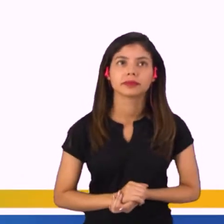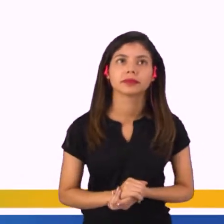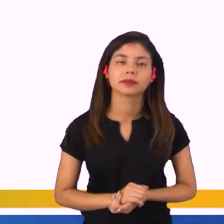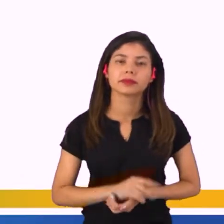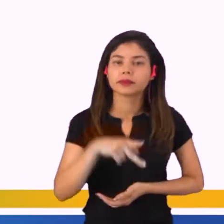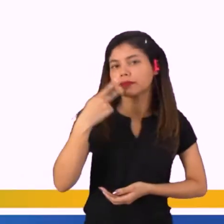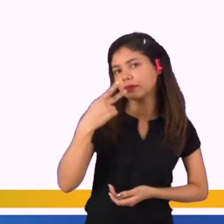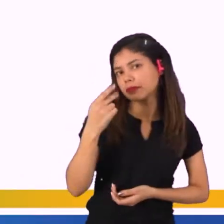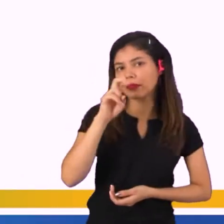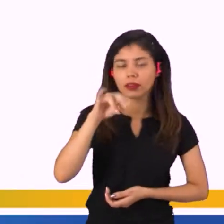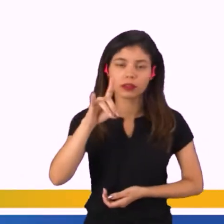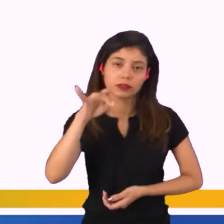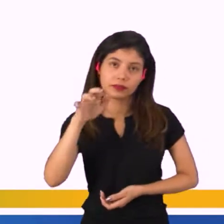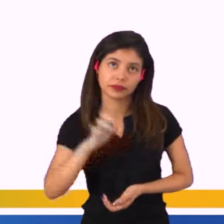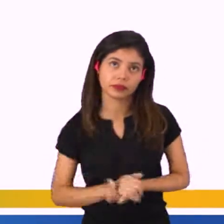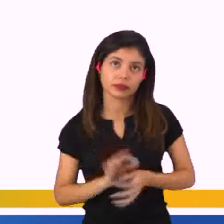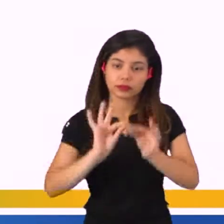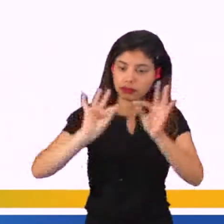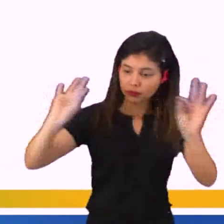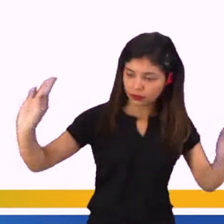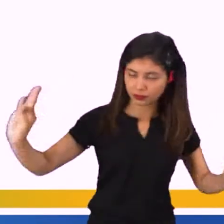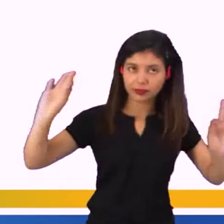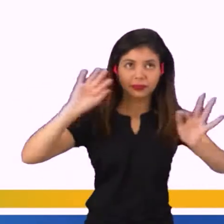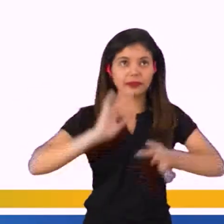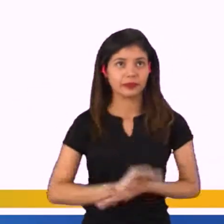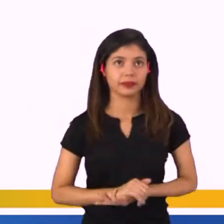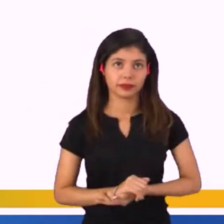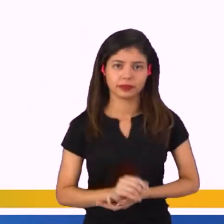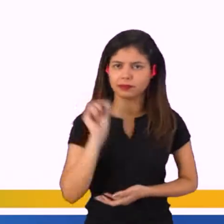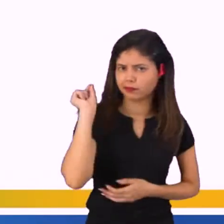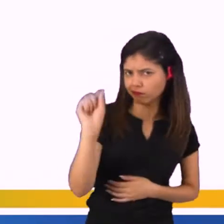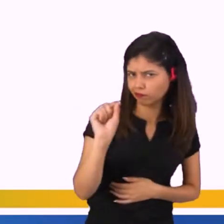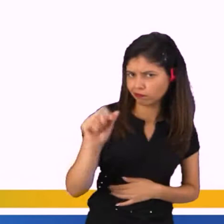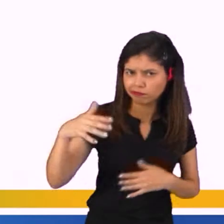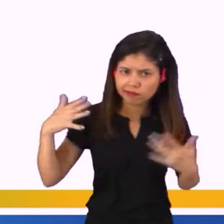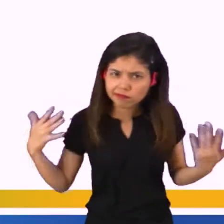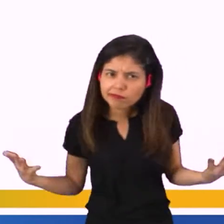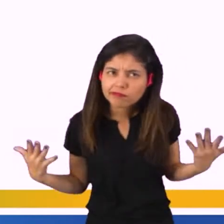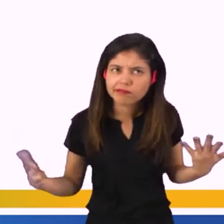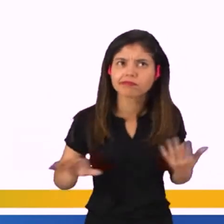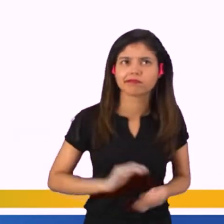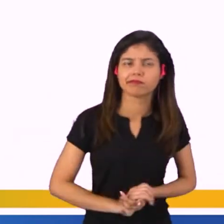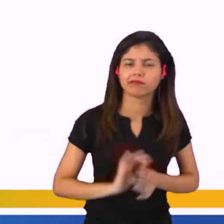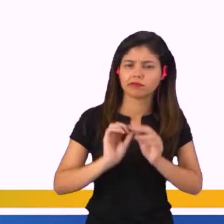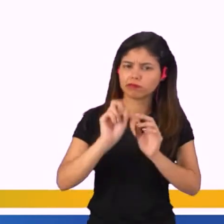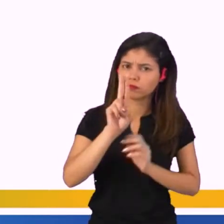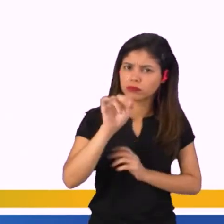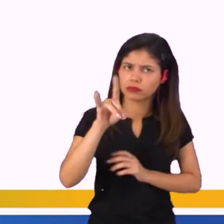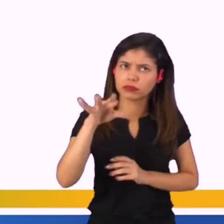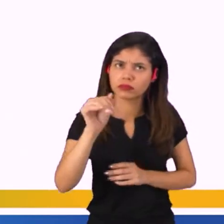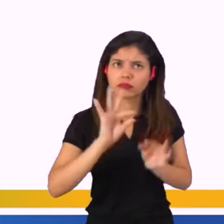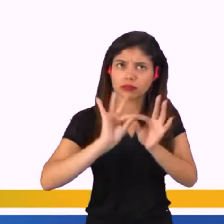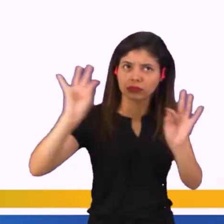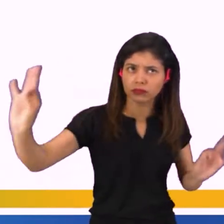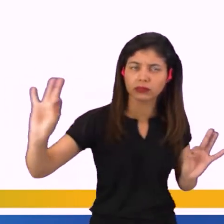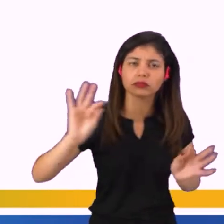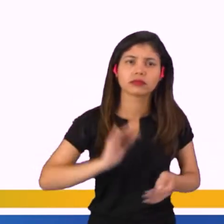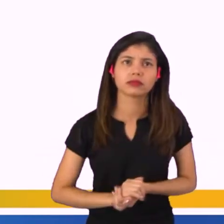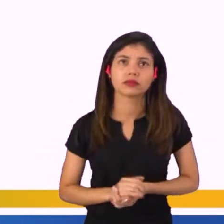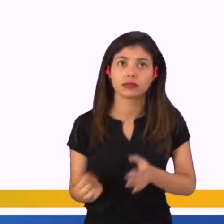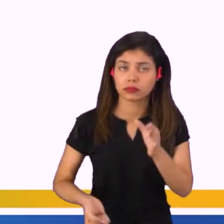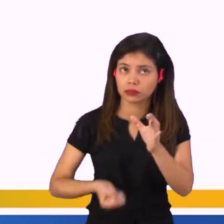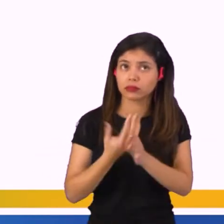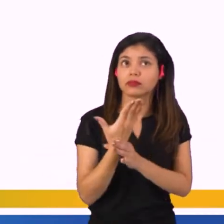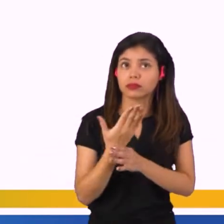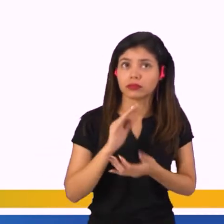Vamos falar sobre unidades de comprimento. Então, o que são essas unidades, né? As unidades de medida aí de